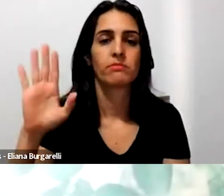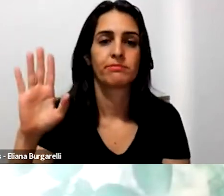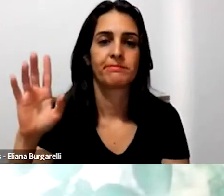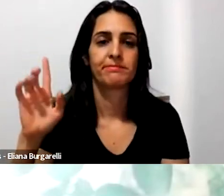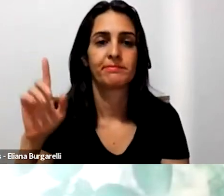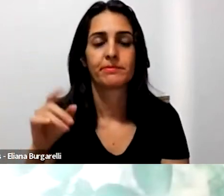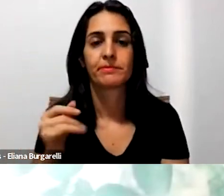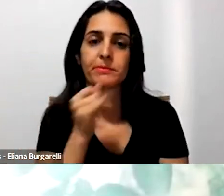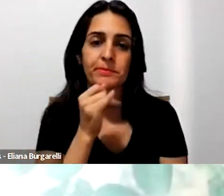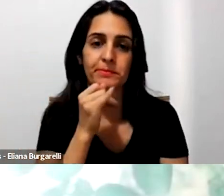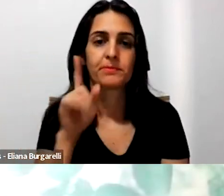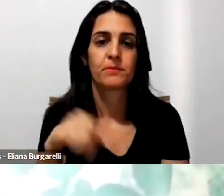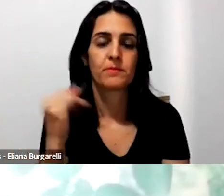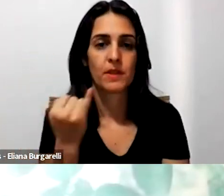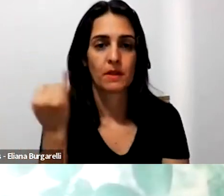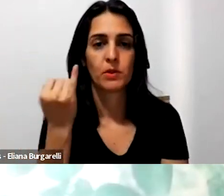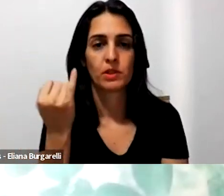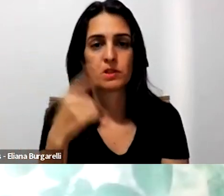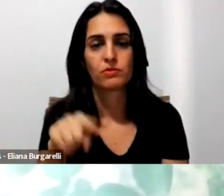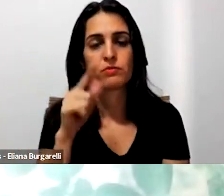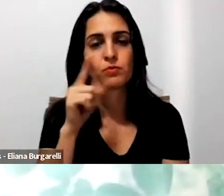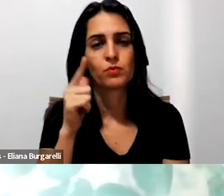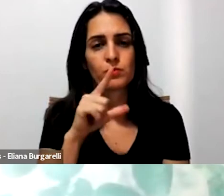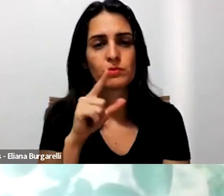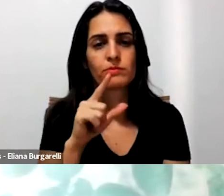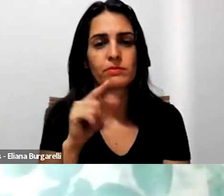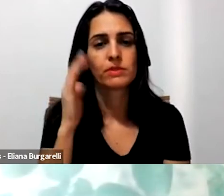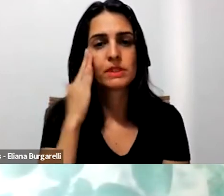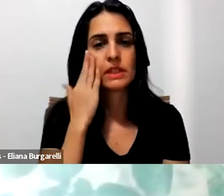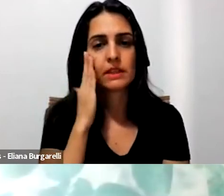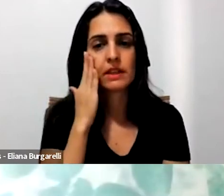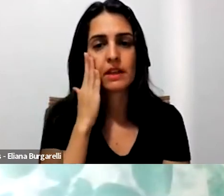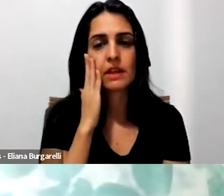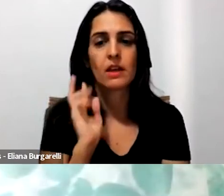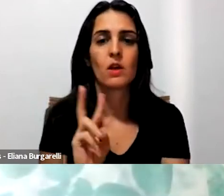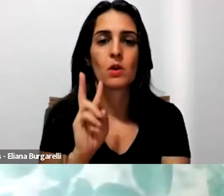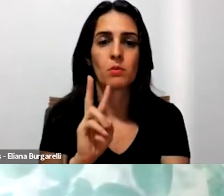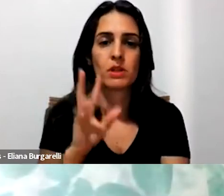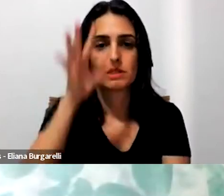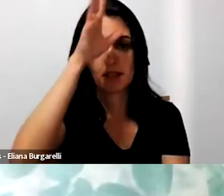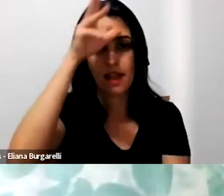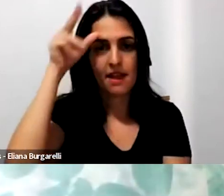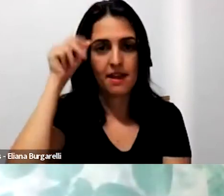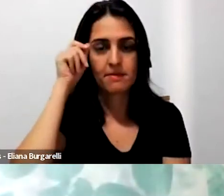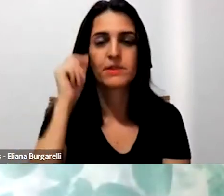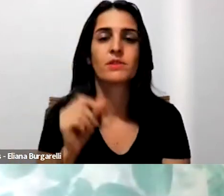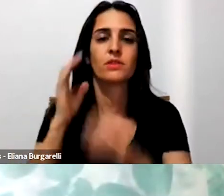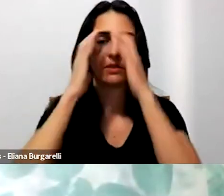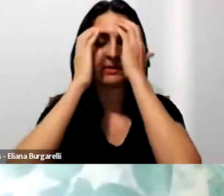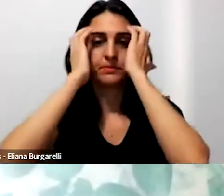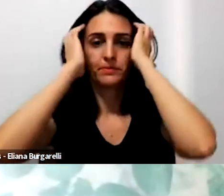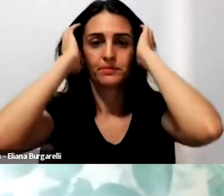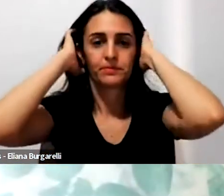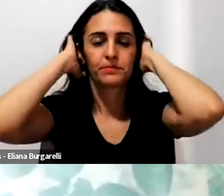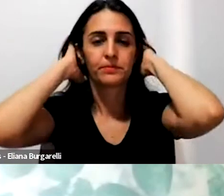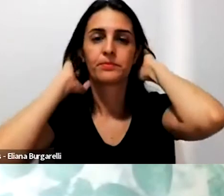exemplo, a gente está falando também, acho que a Isabela vai citar depois, leis, por exemplo, como as leis que estão para ser